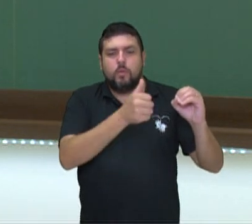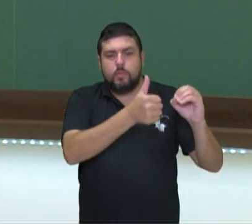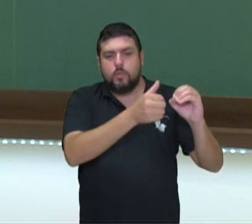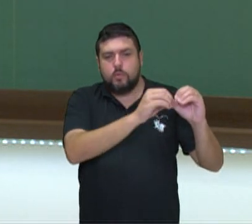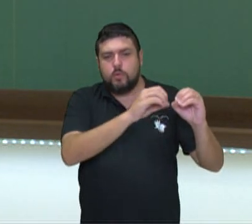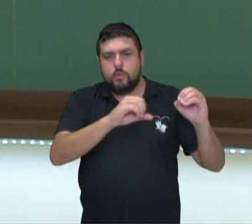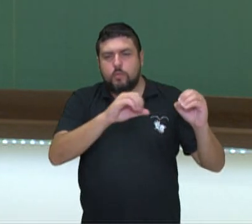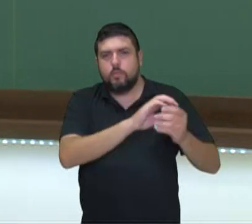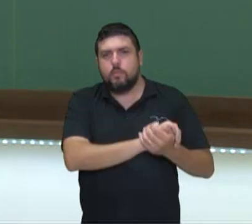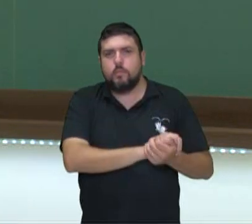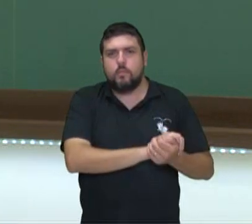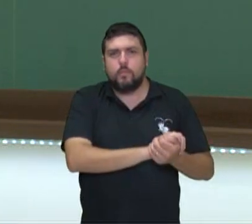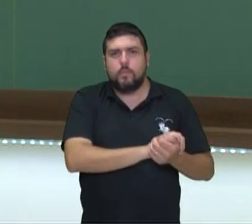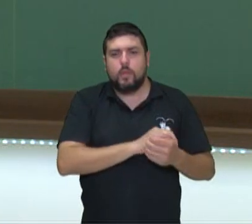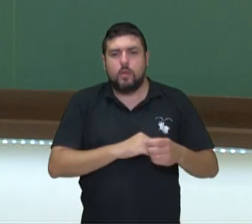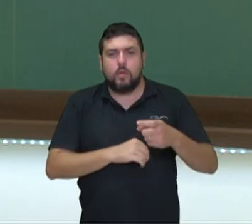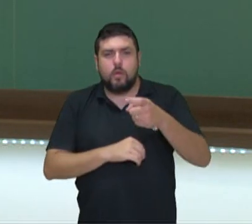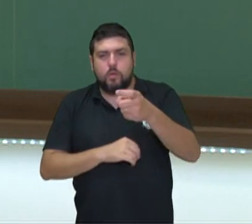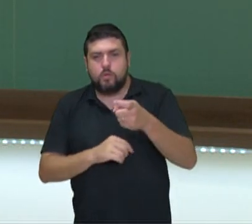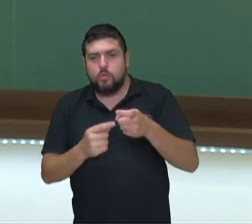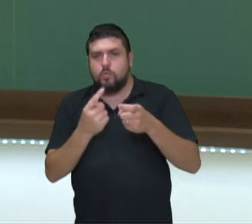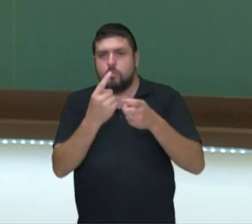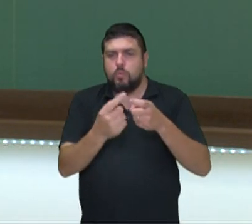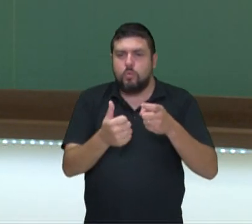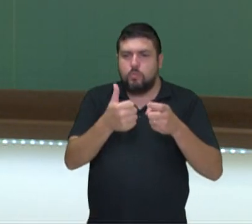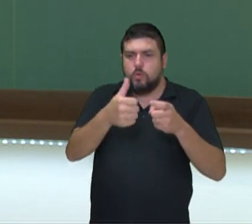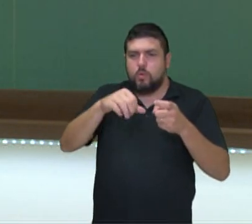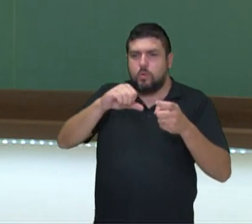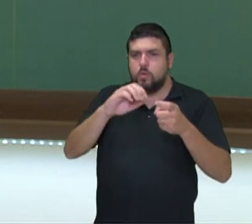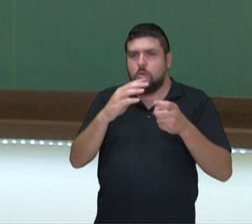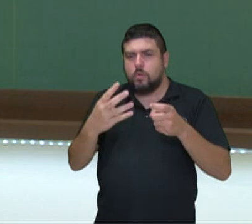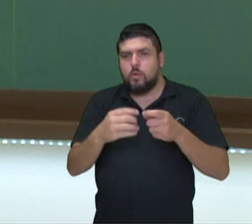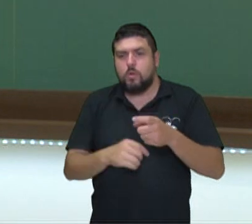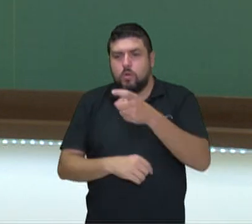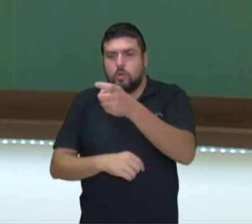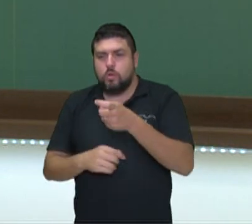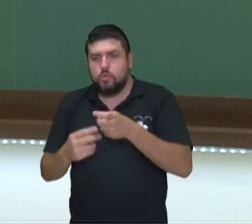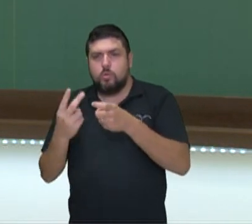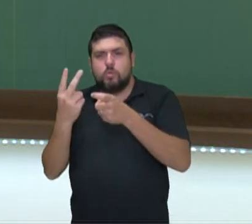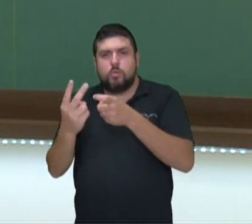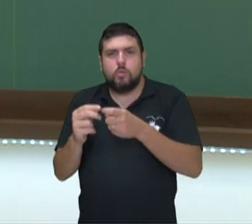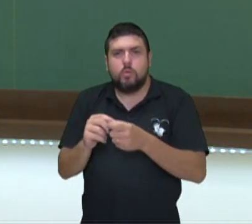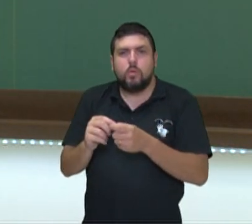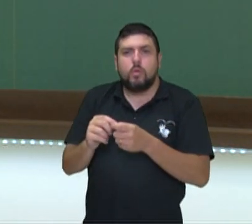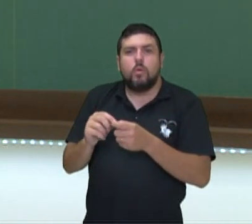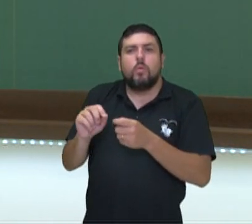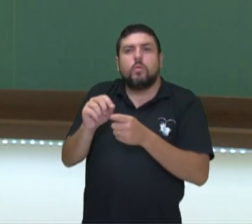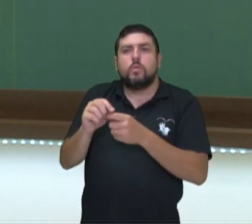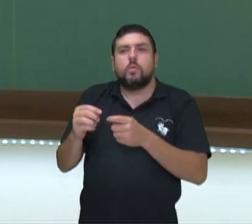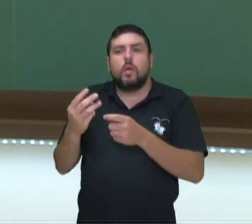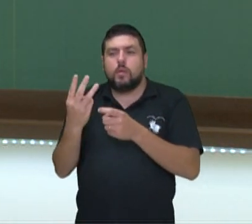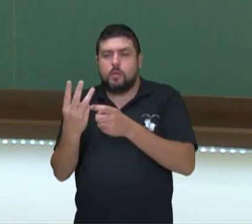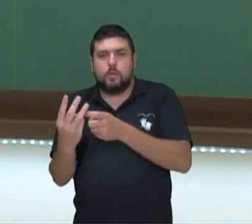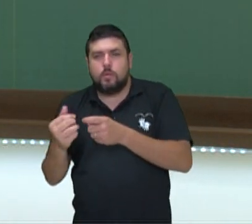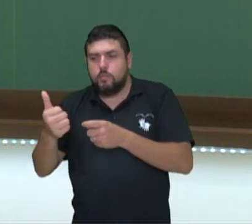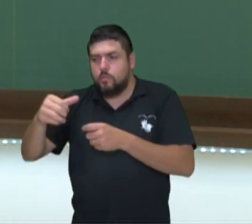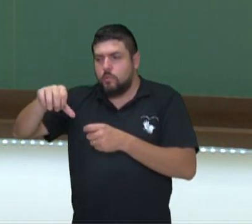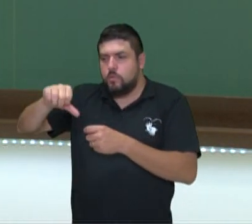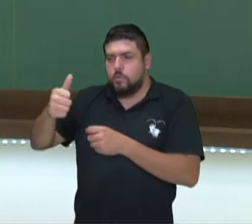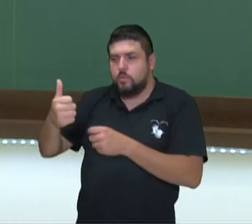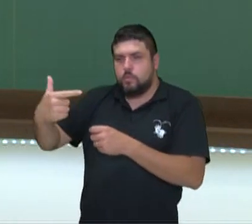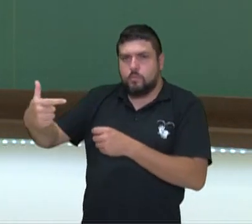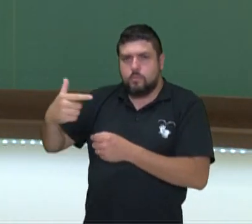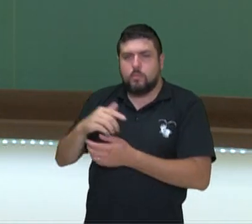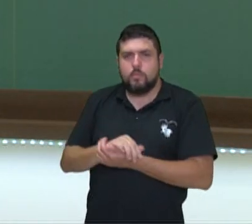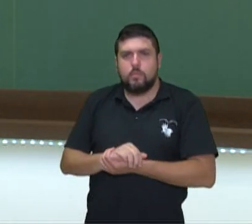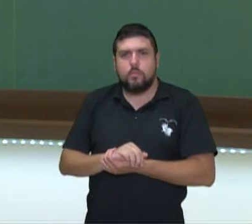1, 1904, x igual a 2, 1908 e x igual a 3, 1912. Ah,